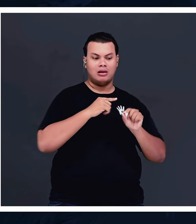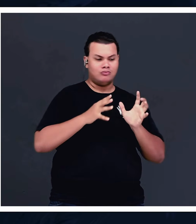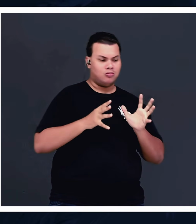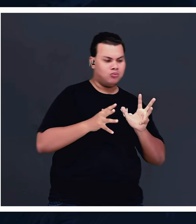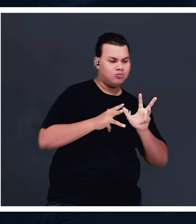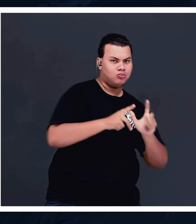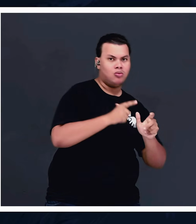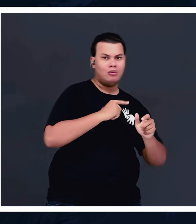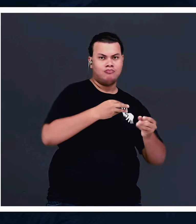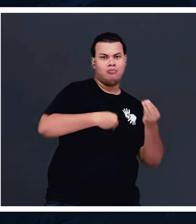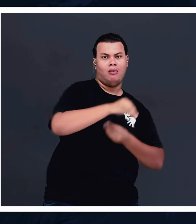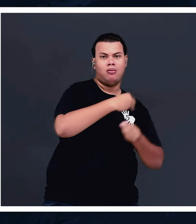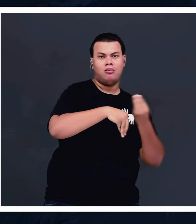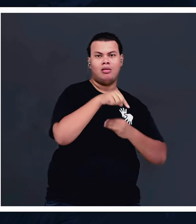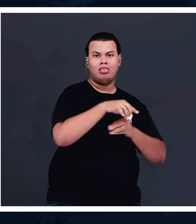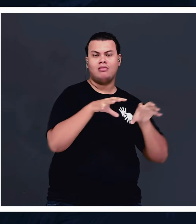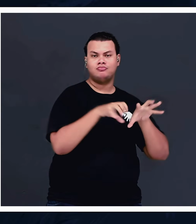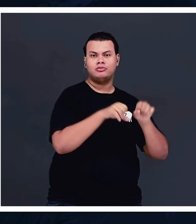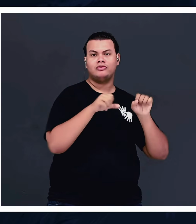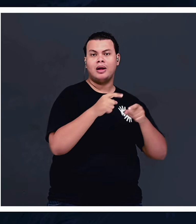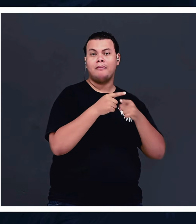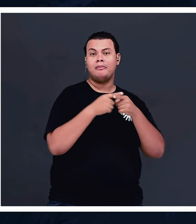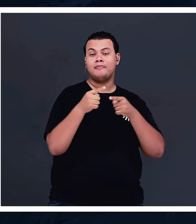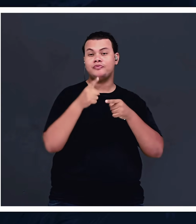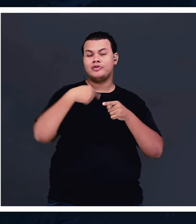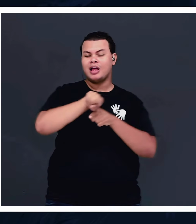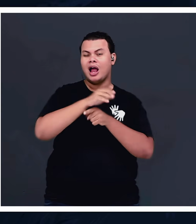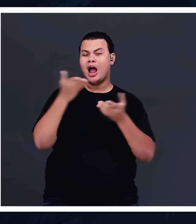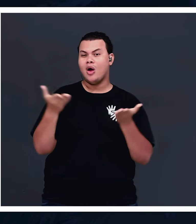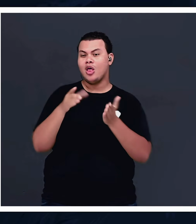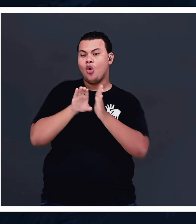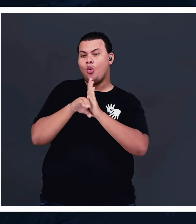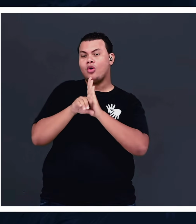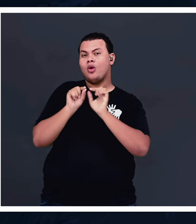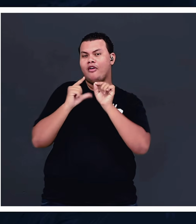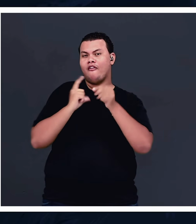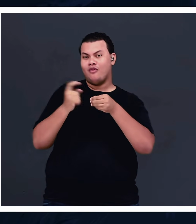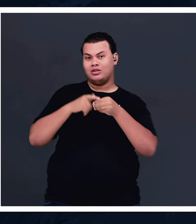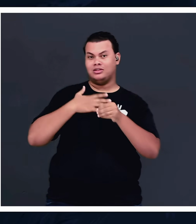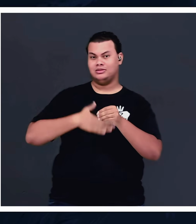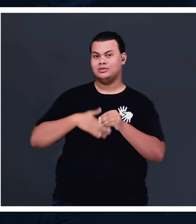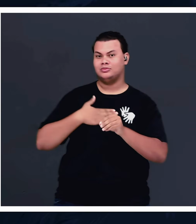a massa. Mas antes guardem esse conceito, nós vamos voltar para ele.